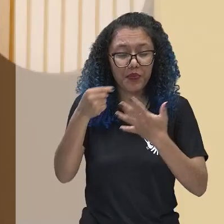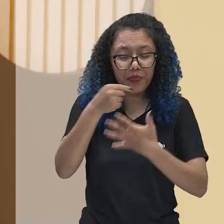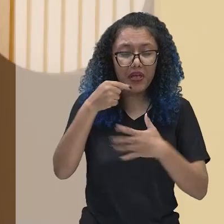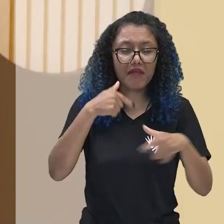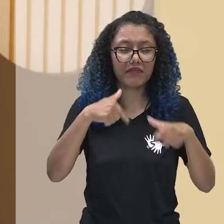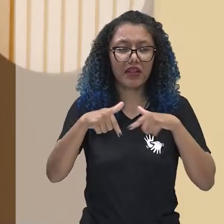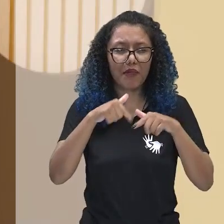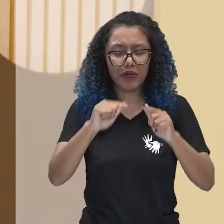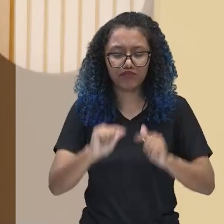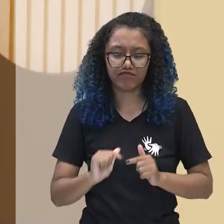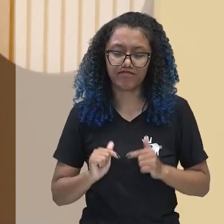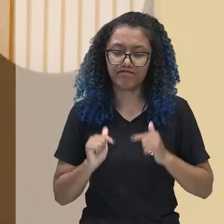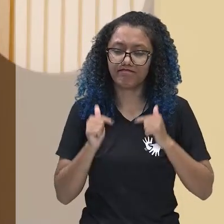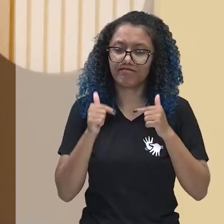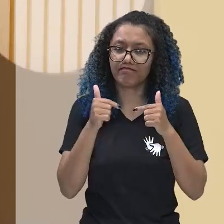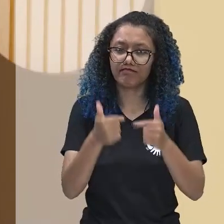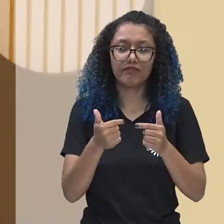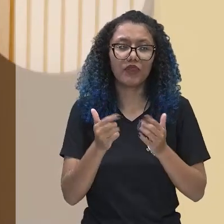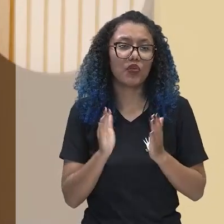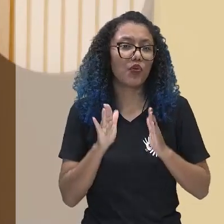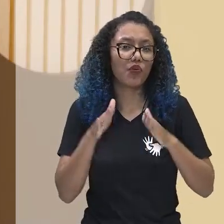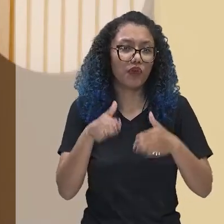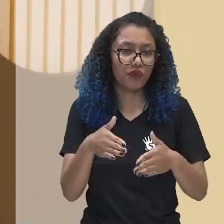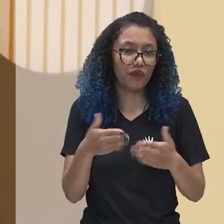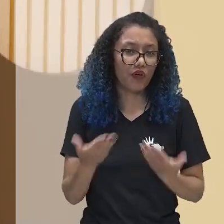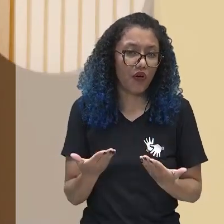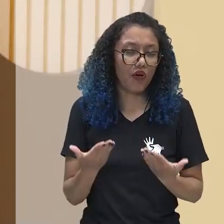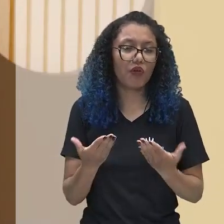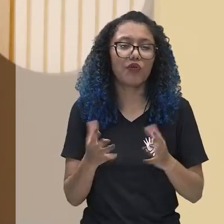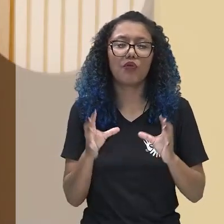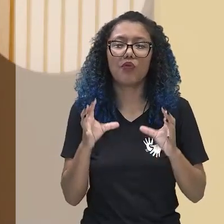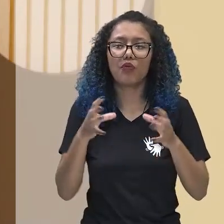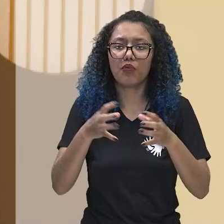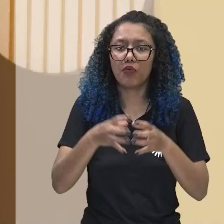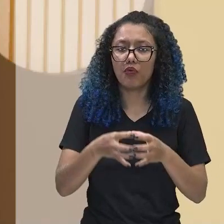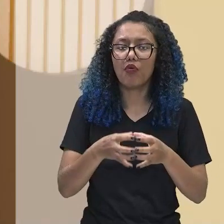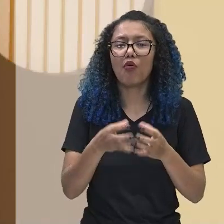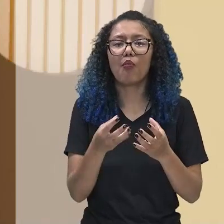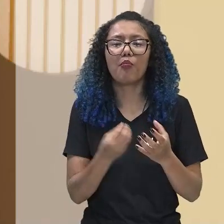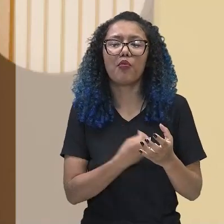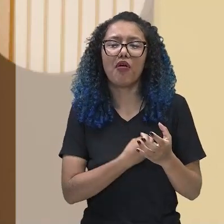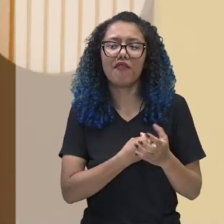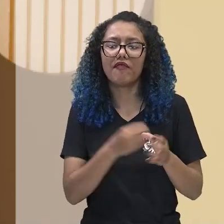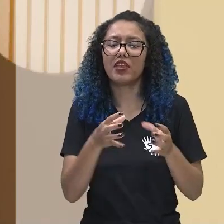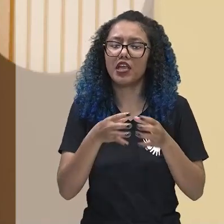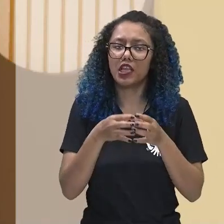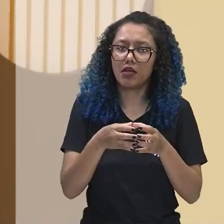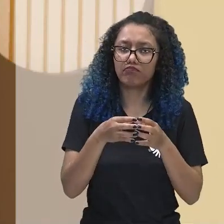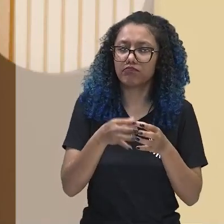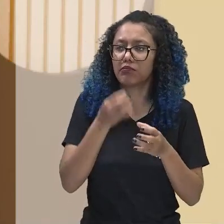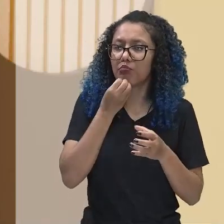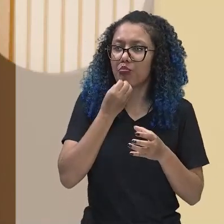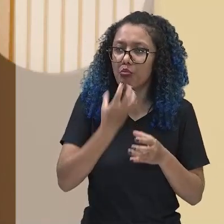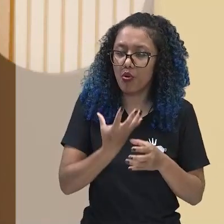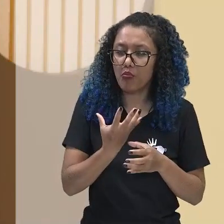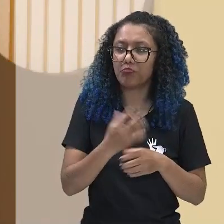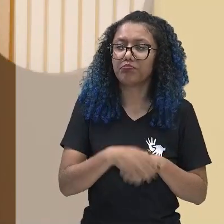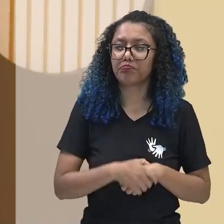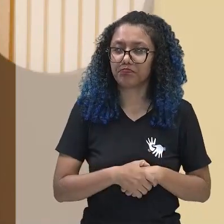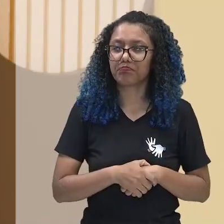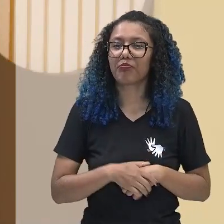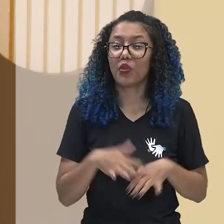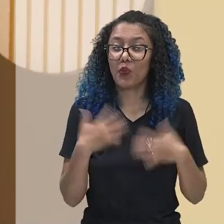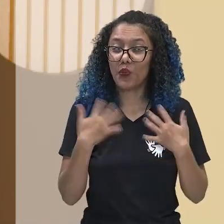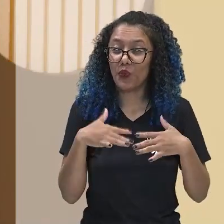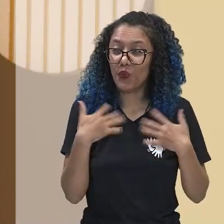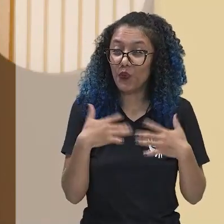fez, pensando no bem-estar coletivo, no bem-estar da sua comunidade, né? Olha que maravilha,